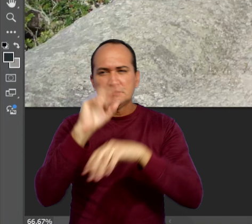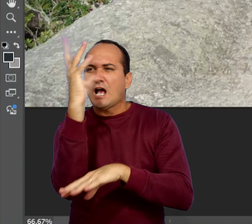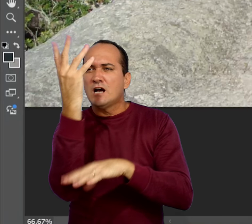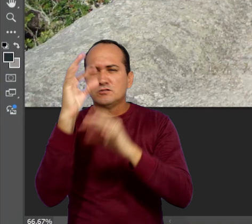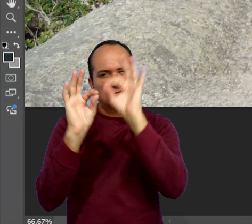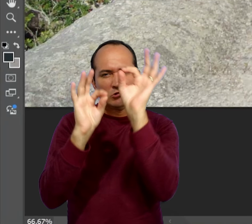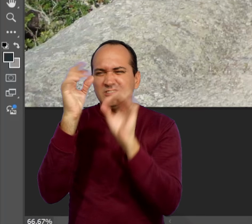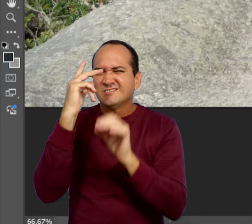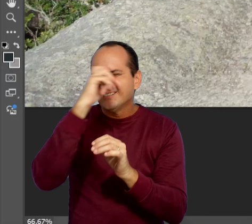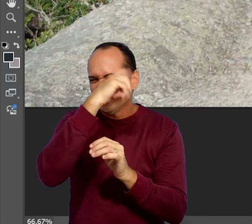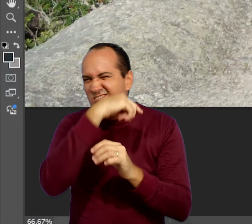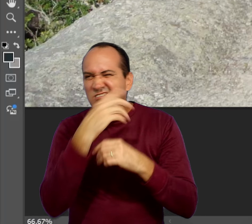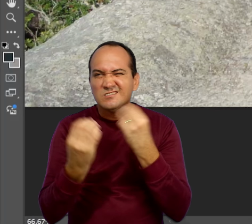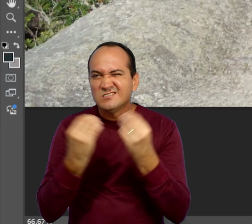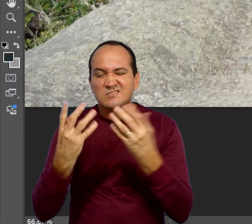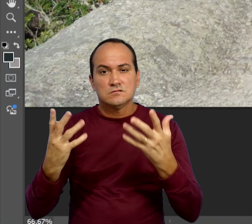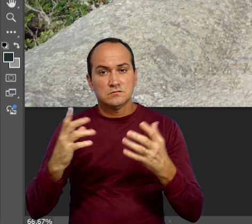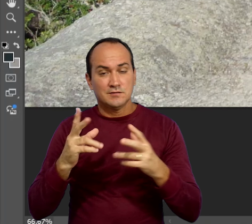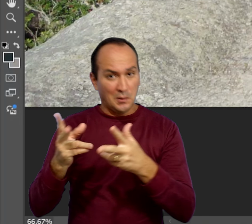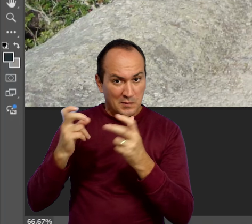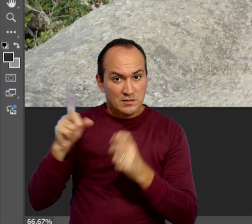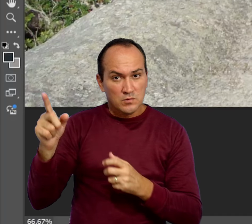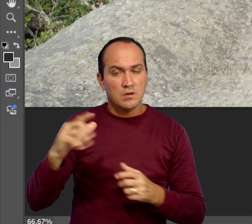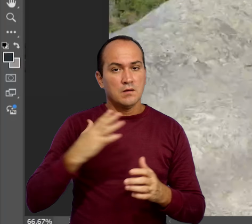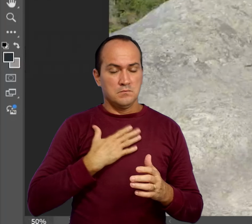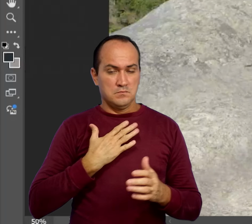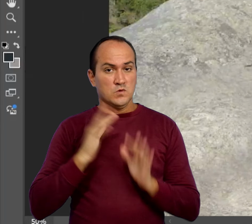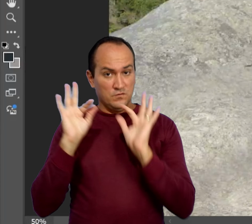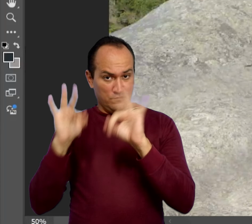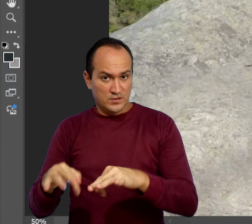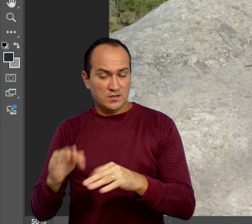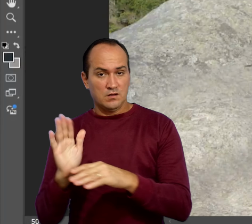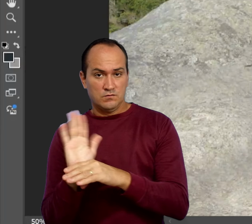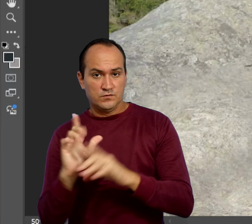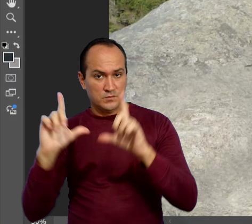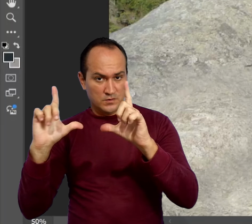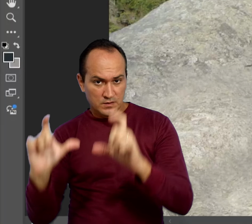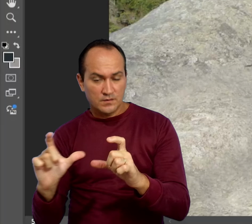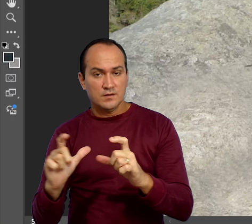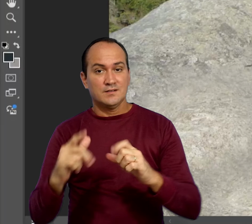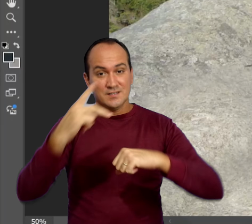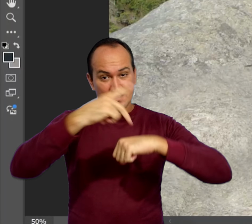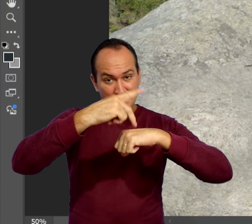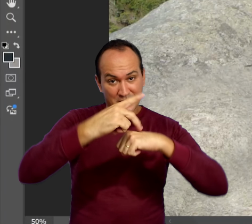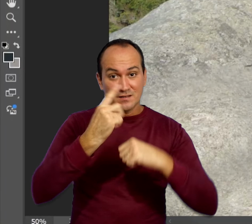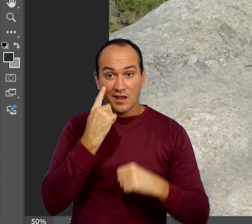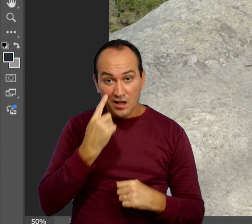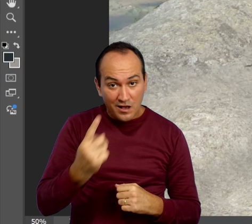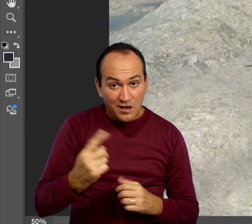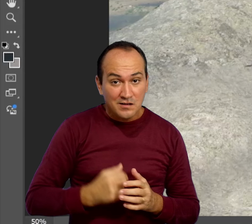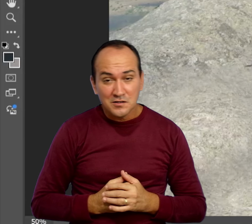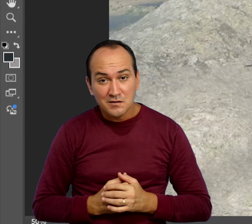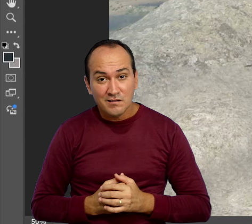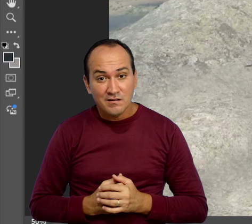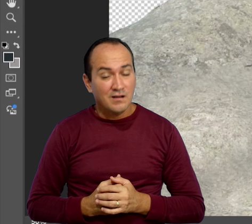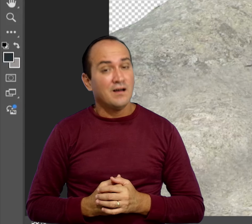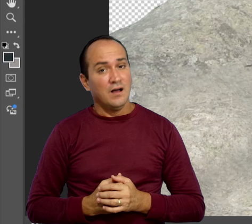que ficaria muito difícil de selecionar. Se vocês observarem na minha versão final, essa pedra aqui,